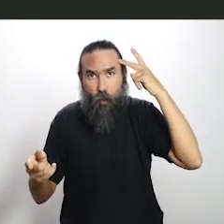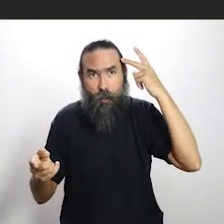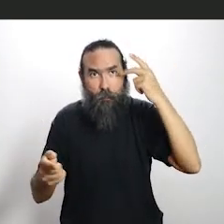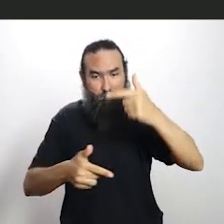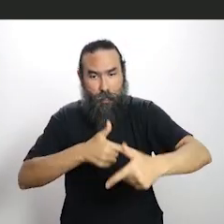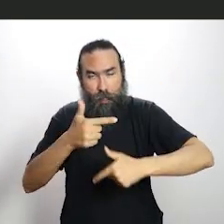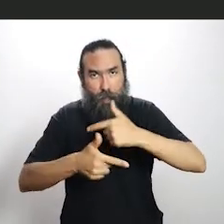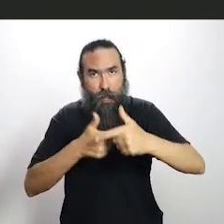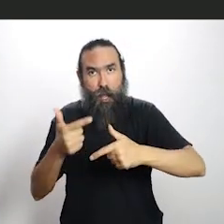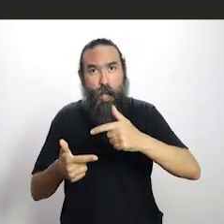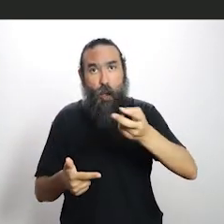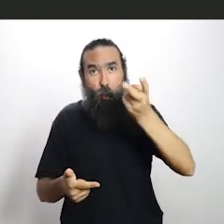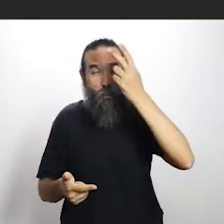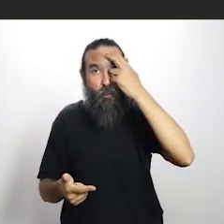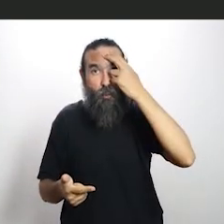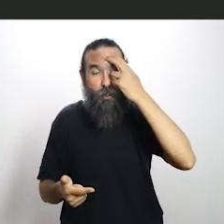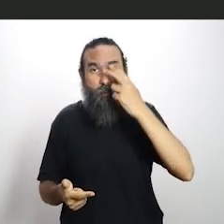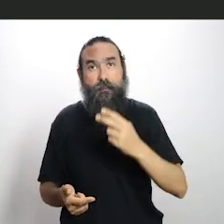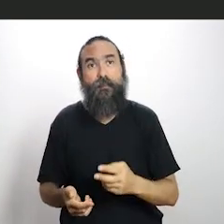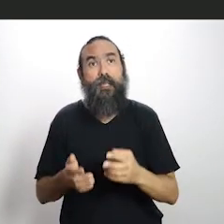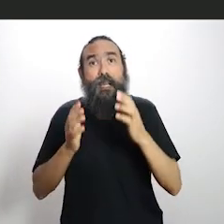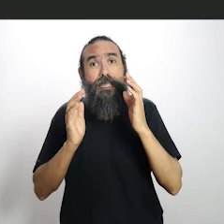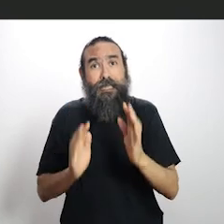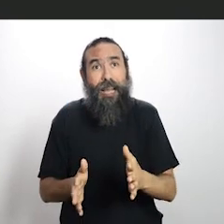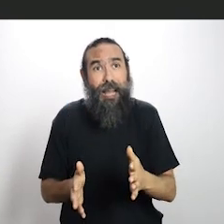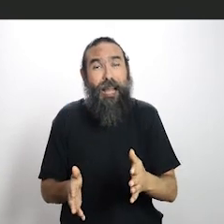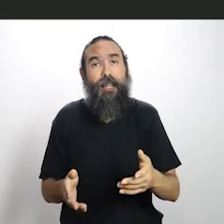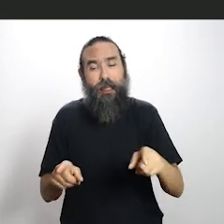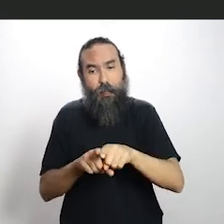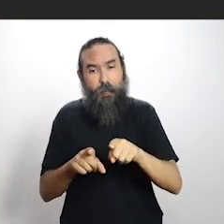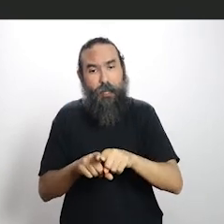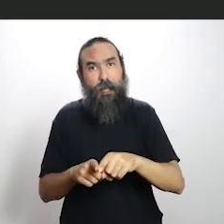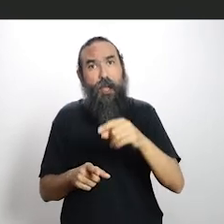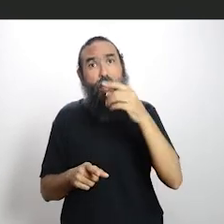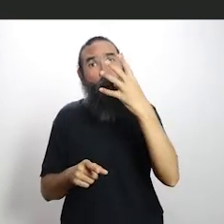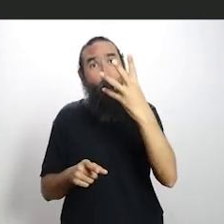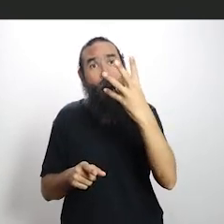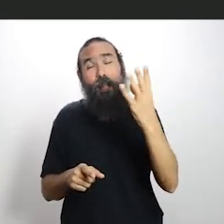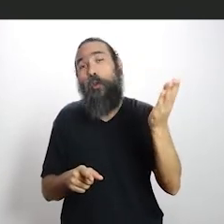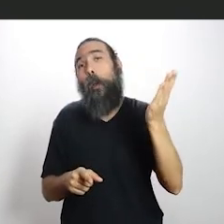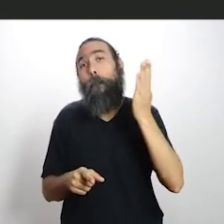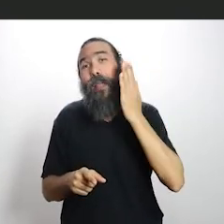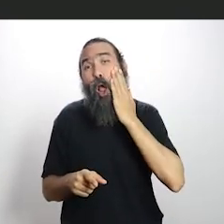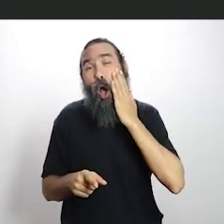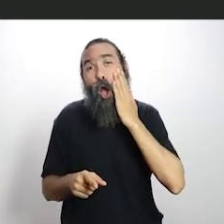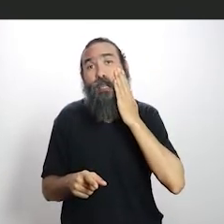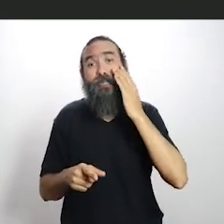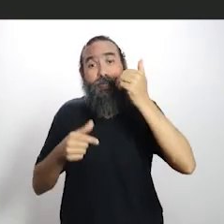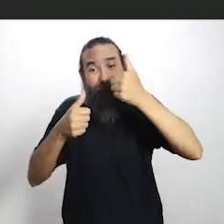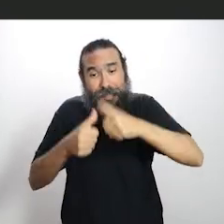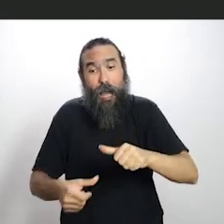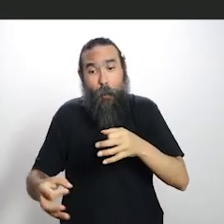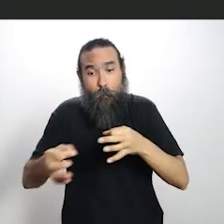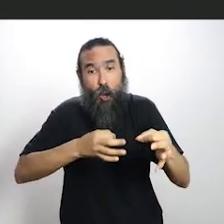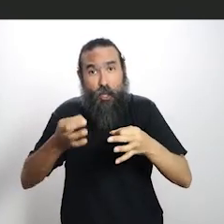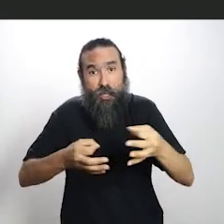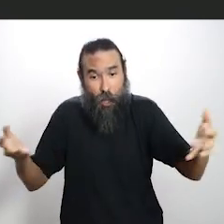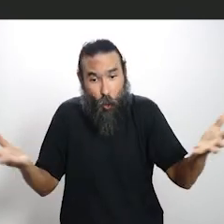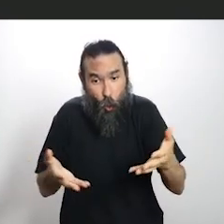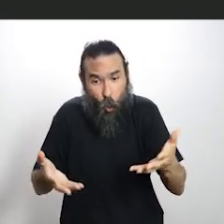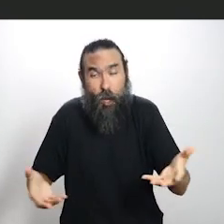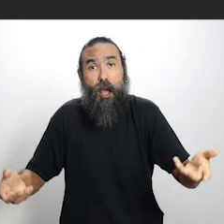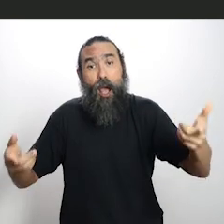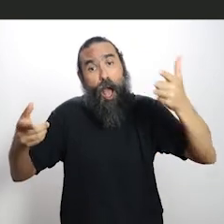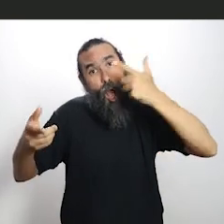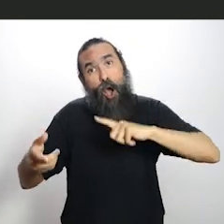agradecer o convite e parabenizar vocês pela pela ideia por movimentar esse dinheiro esse